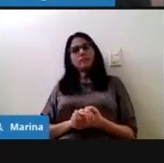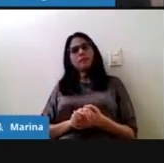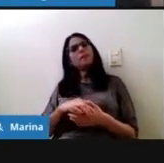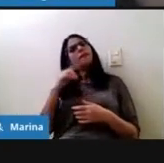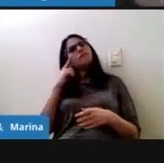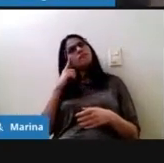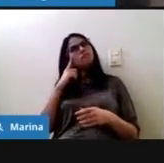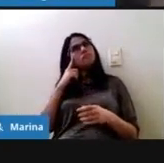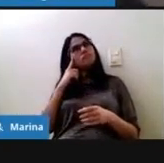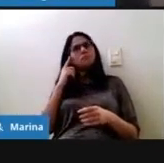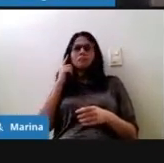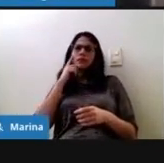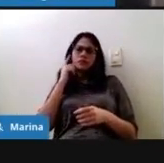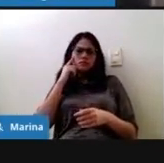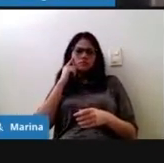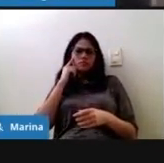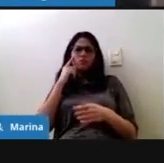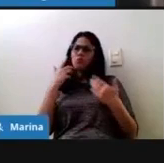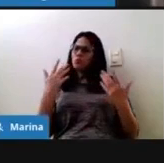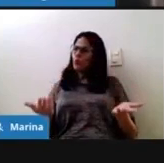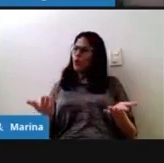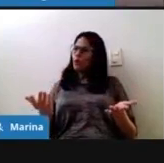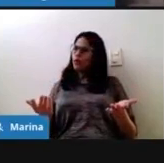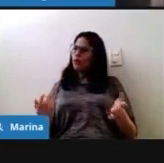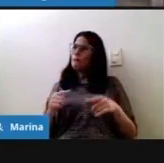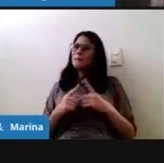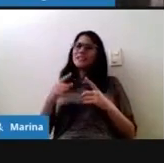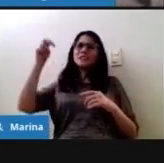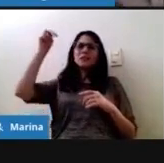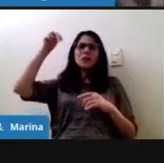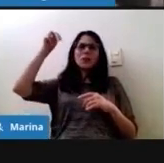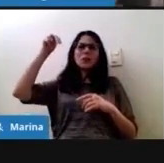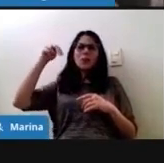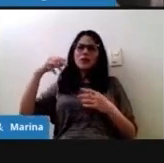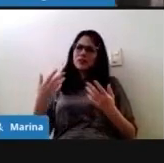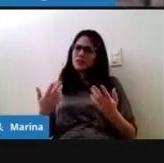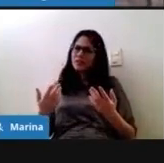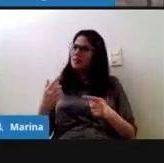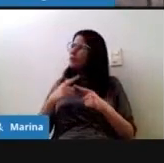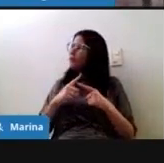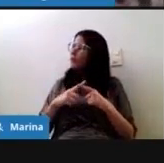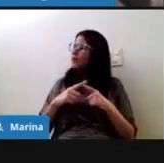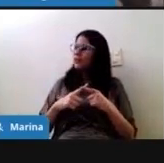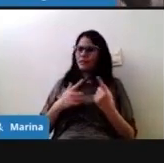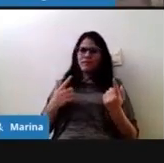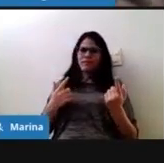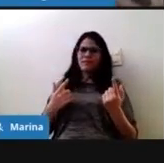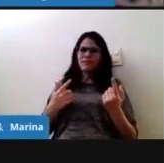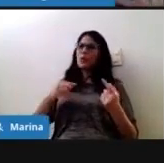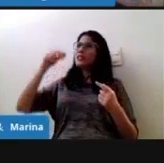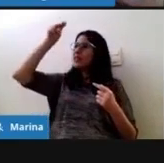um questionamento que nós nos fizemos, mas a região norte de Minas, como que está a situação? Por que lá, para todos os